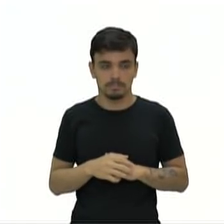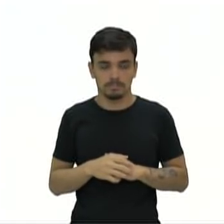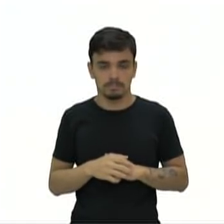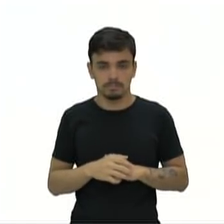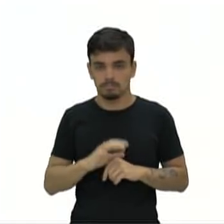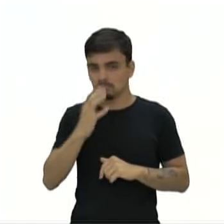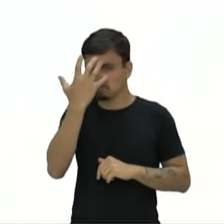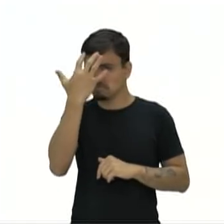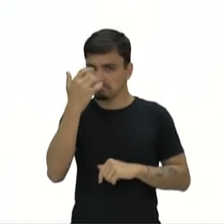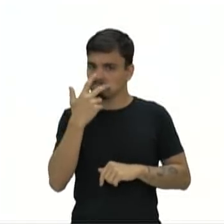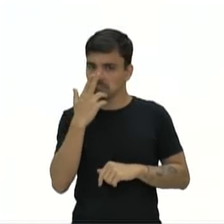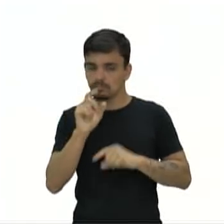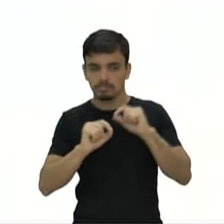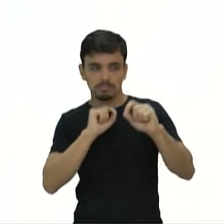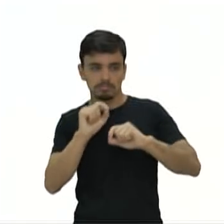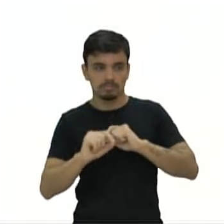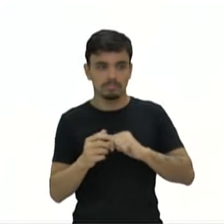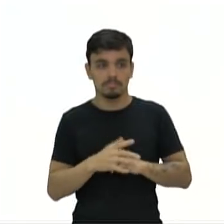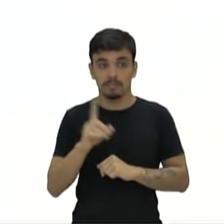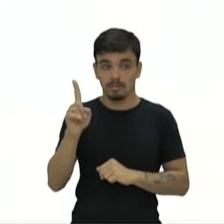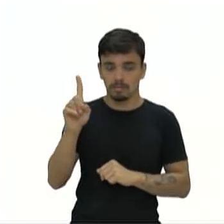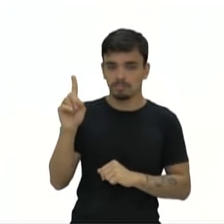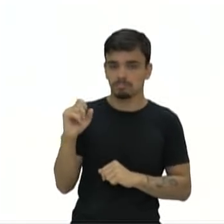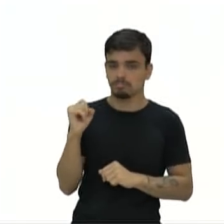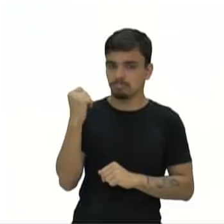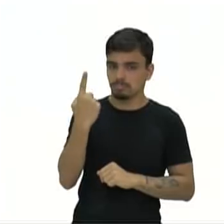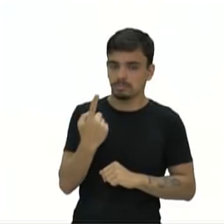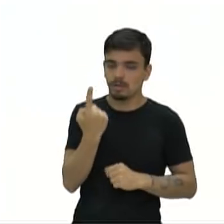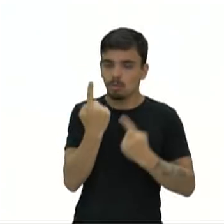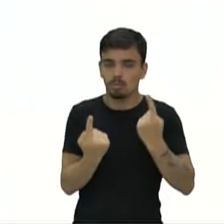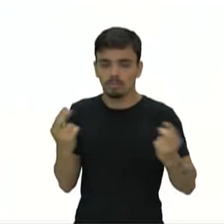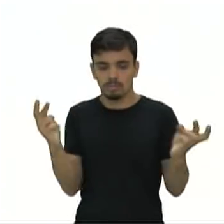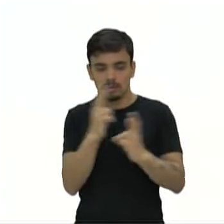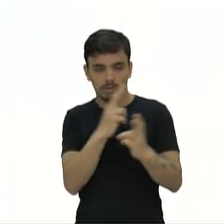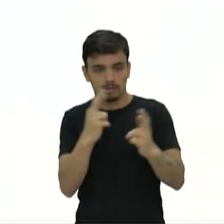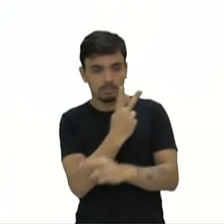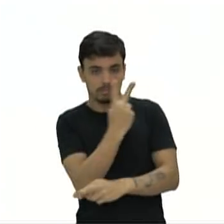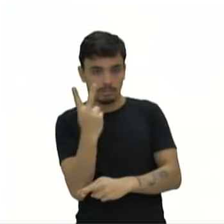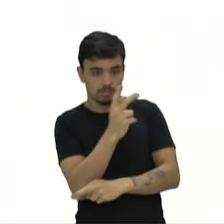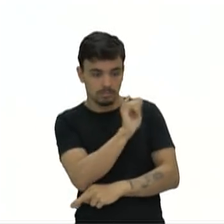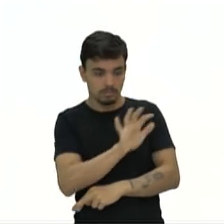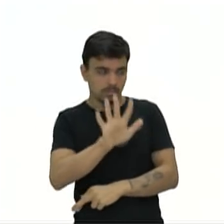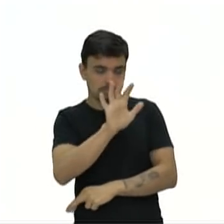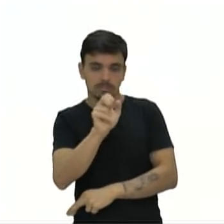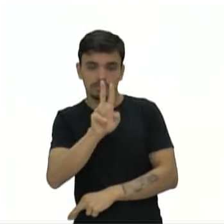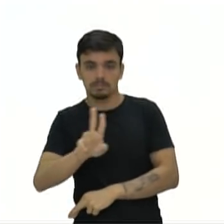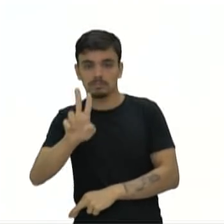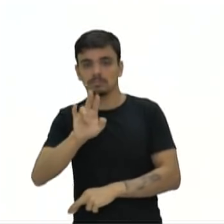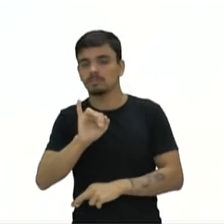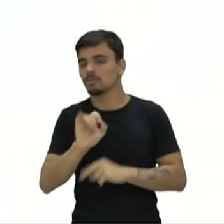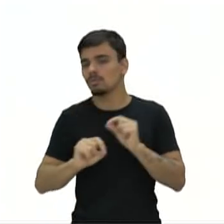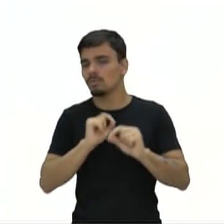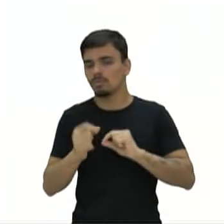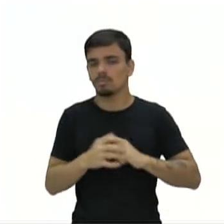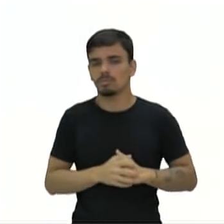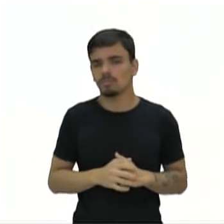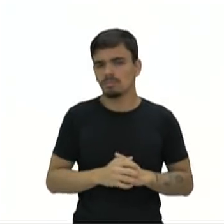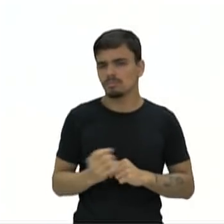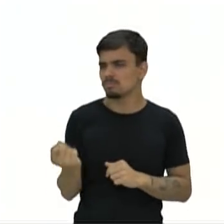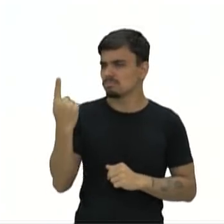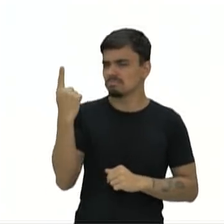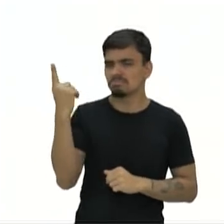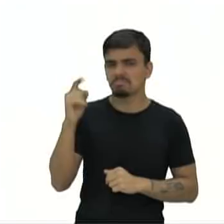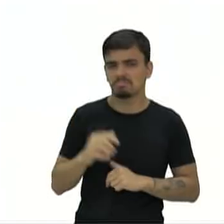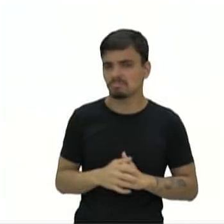quê? Olha essa aqui. Qual a relação entre as duas imagens? Sei lá, professor, que máscara doida é